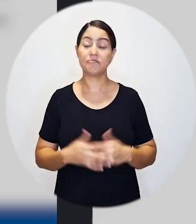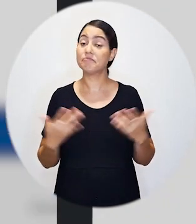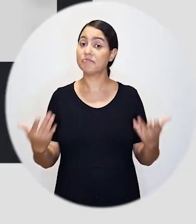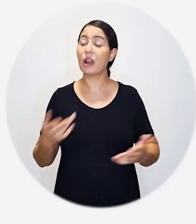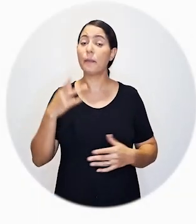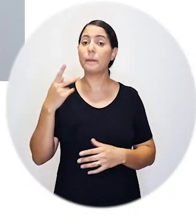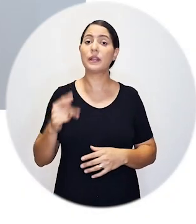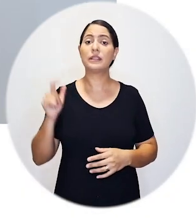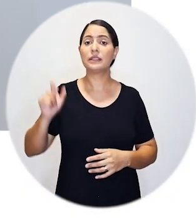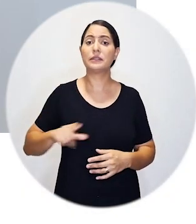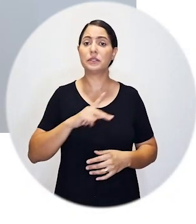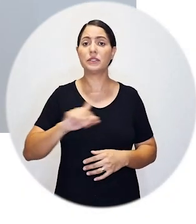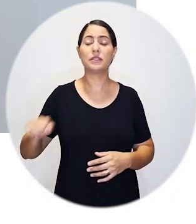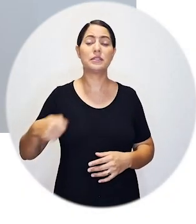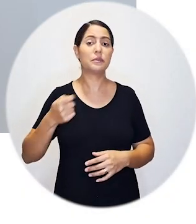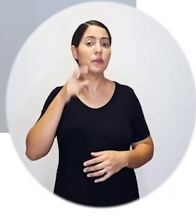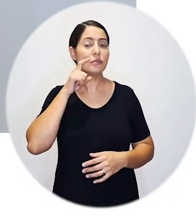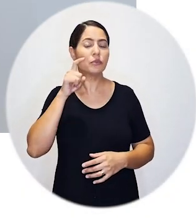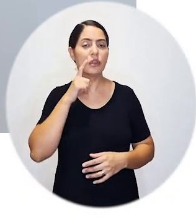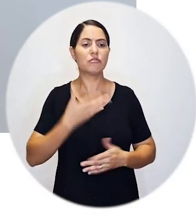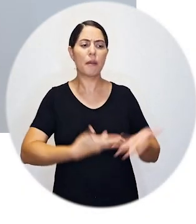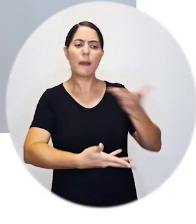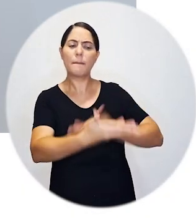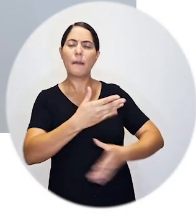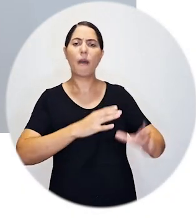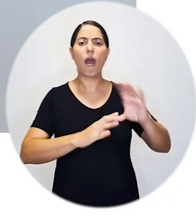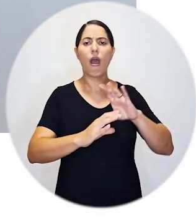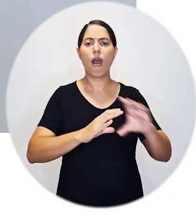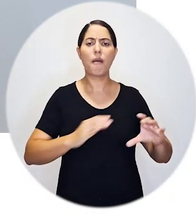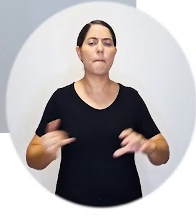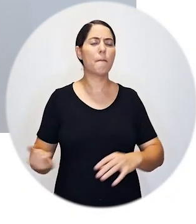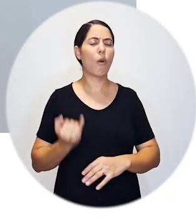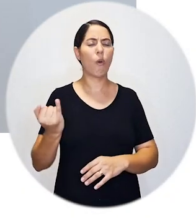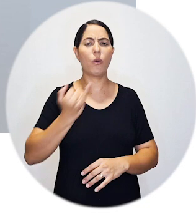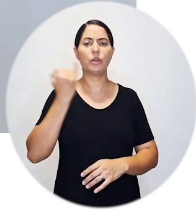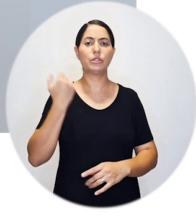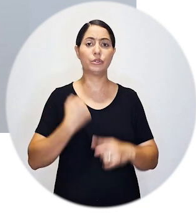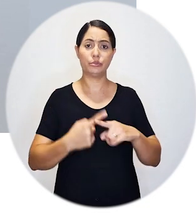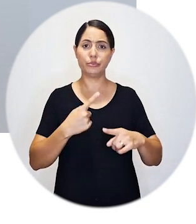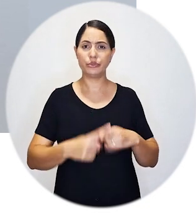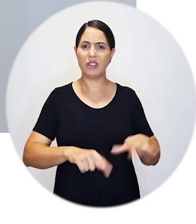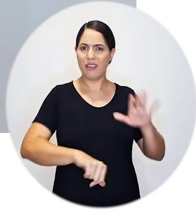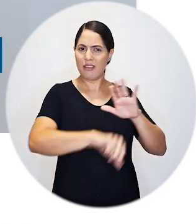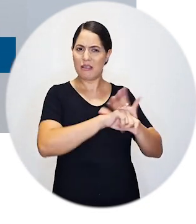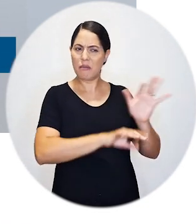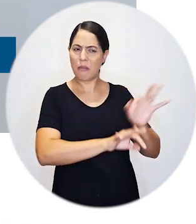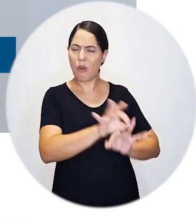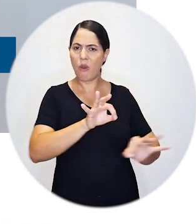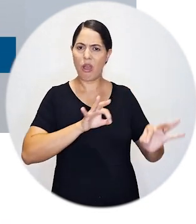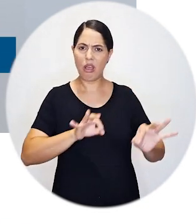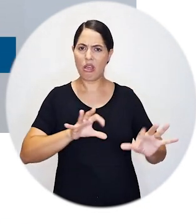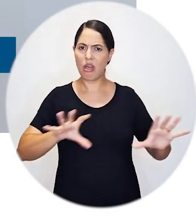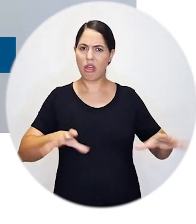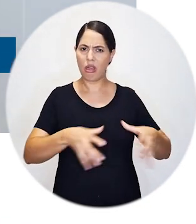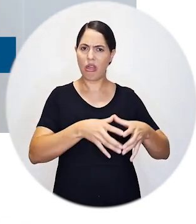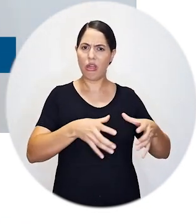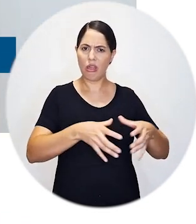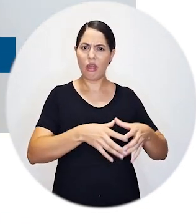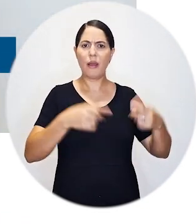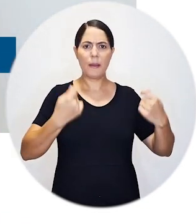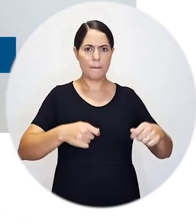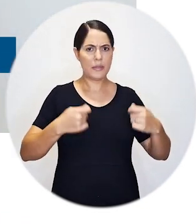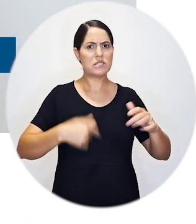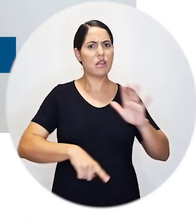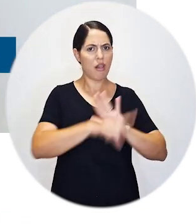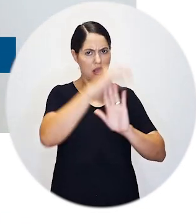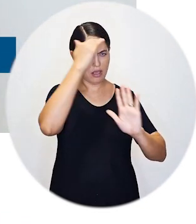Ordem. Para Simonetti, abre aspas, essa sinergia é essencial para assegurar que o combate ao crime organizado ocorra dentro dos